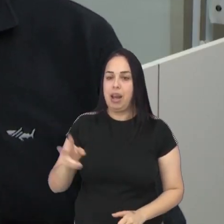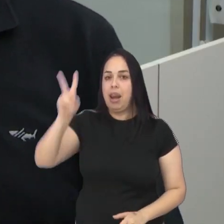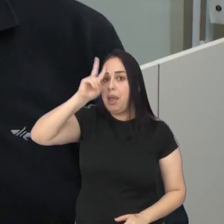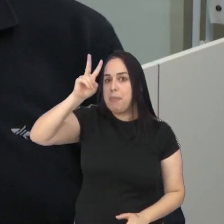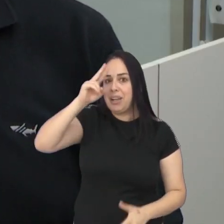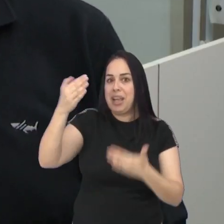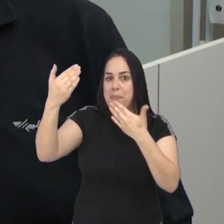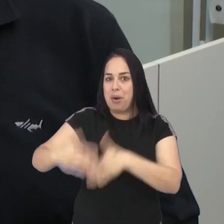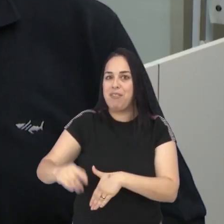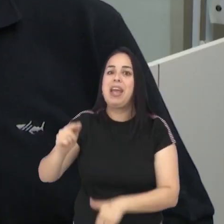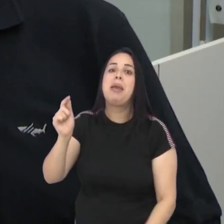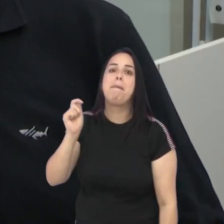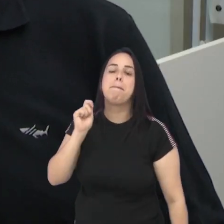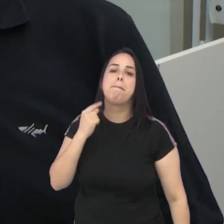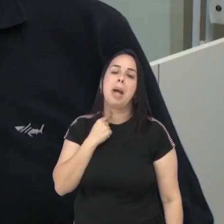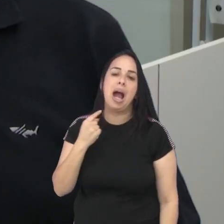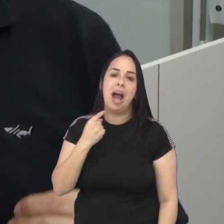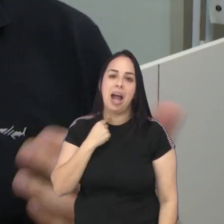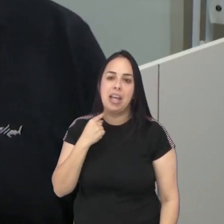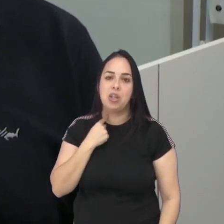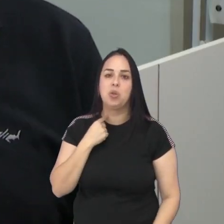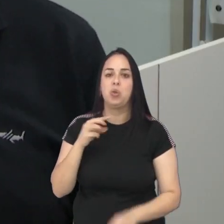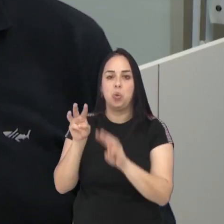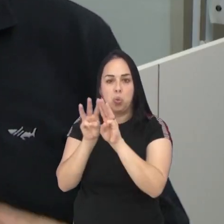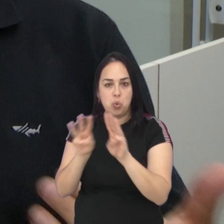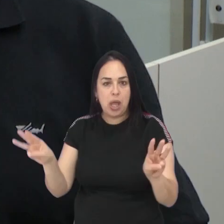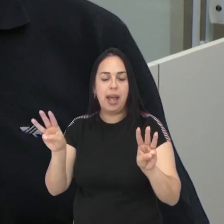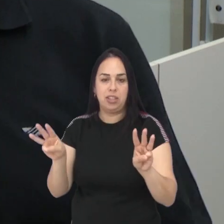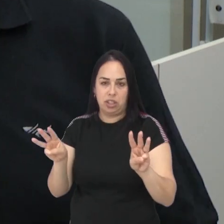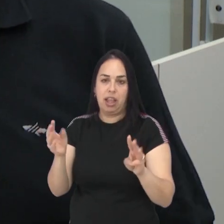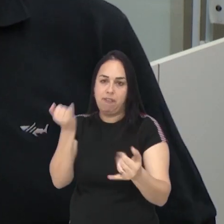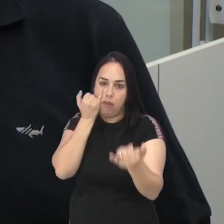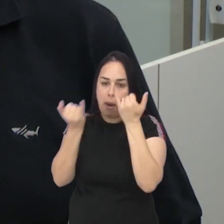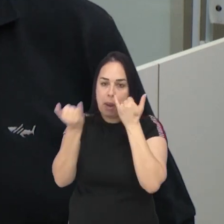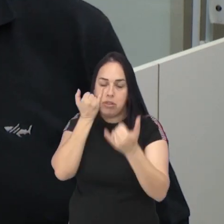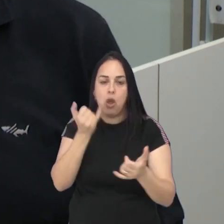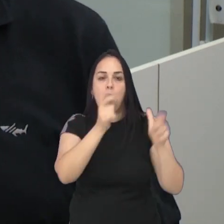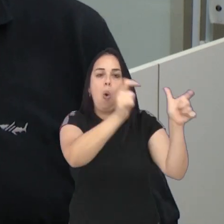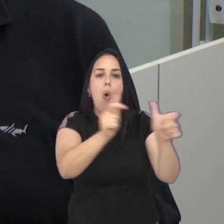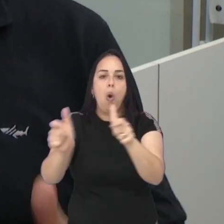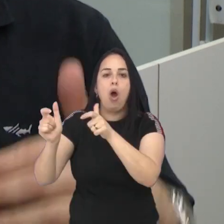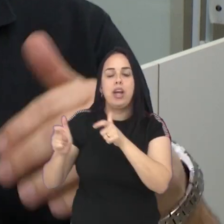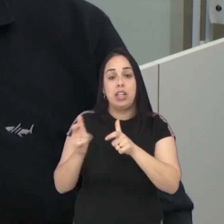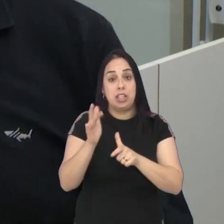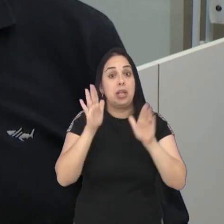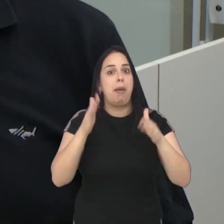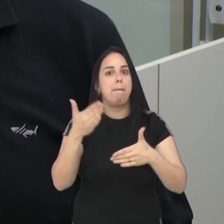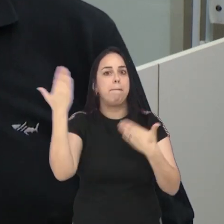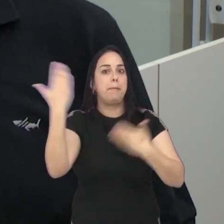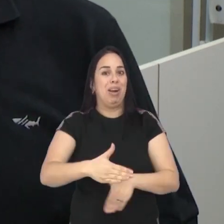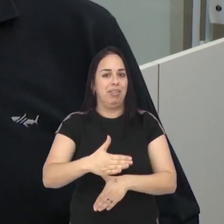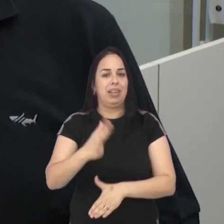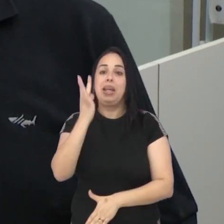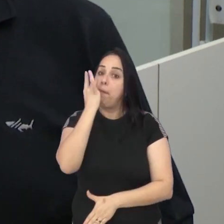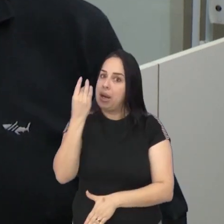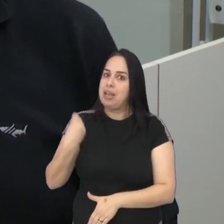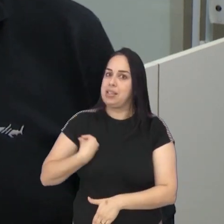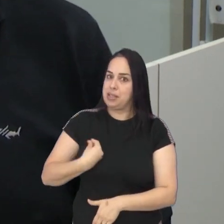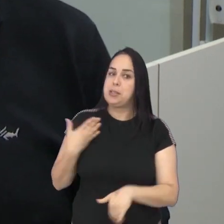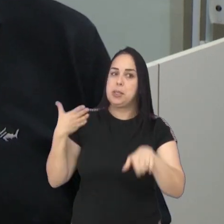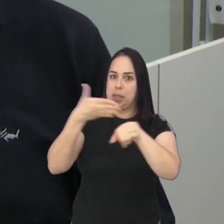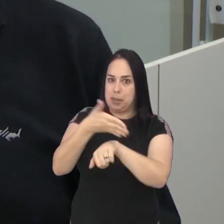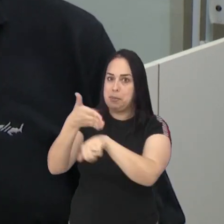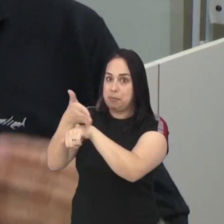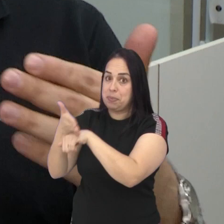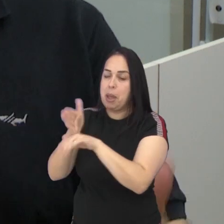é em maio, 26 de maio, depois, através do site de informações, vão estar passando os locais das provas que são presenciais, para a pessoa estar participando